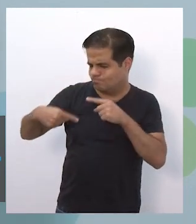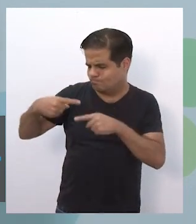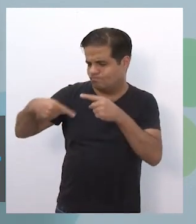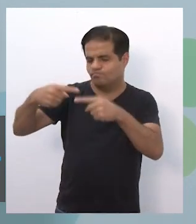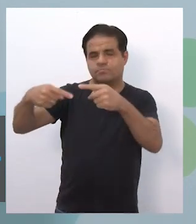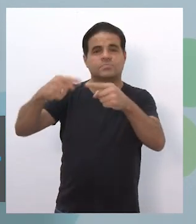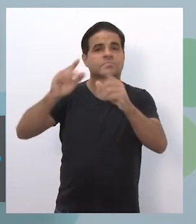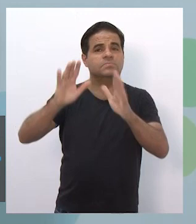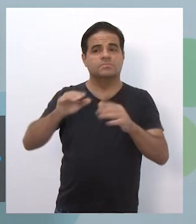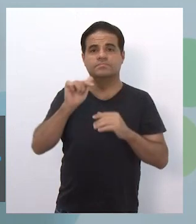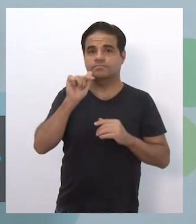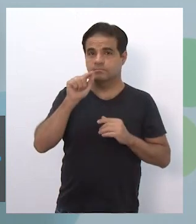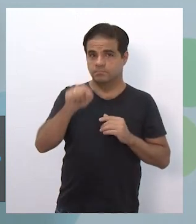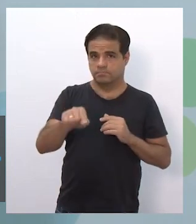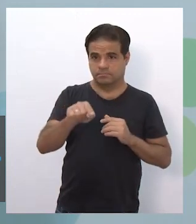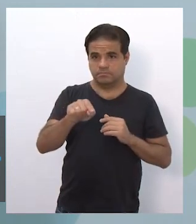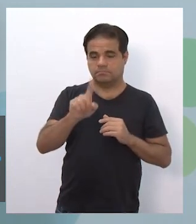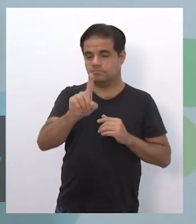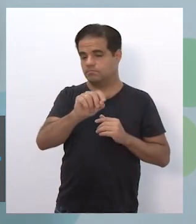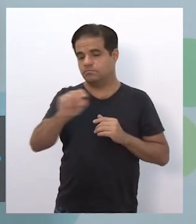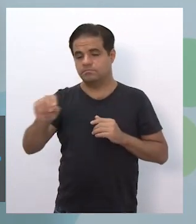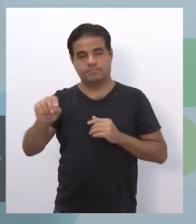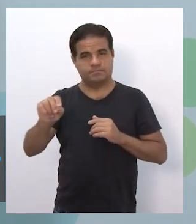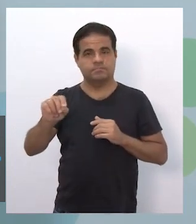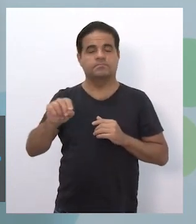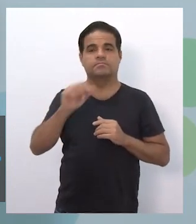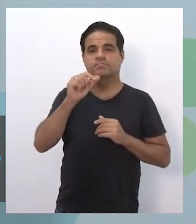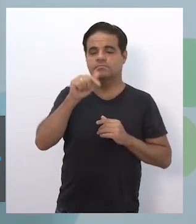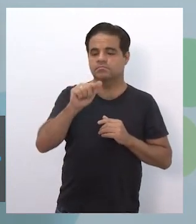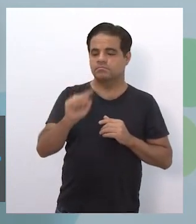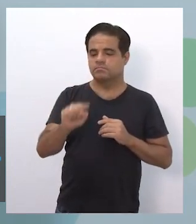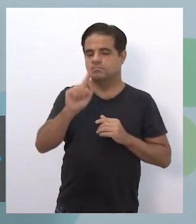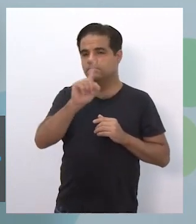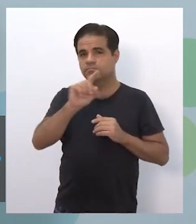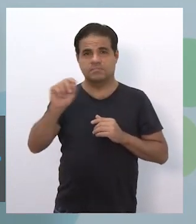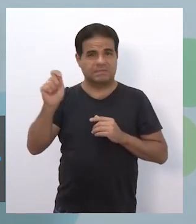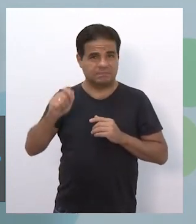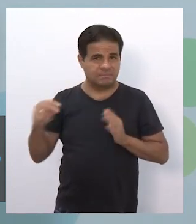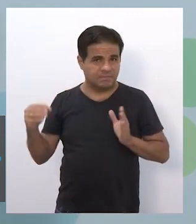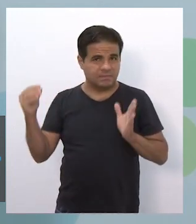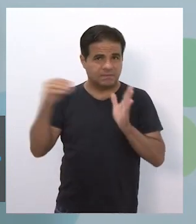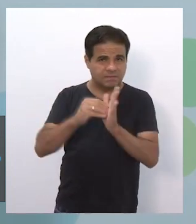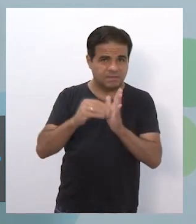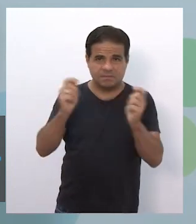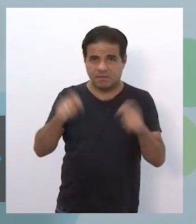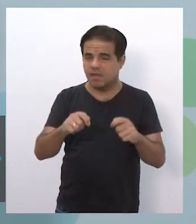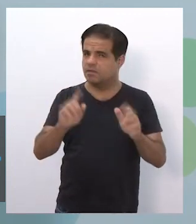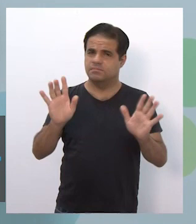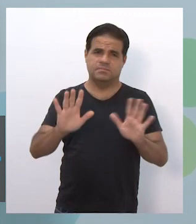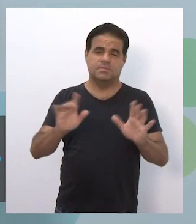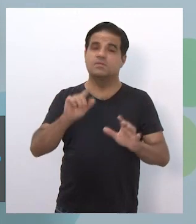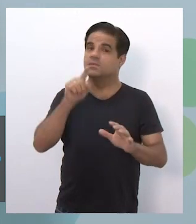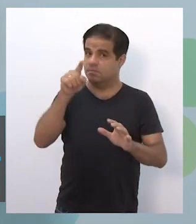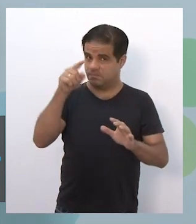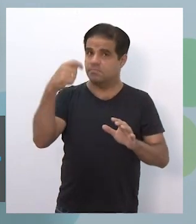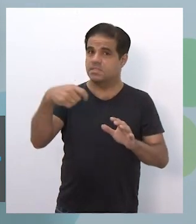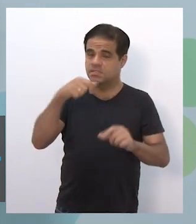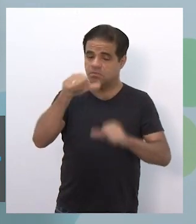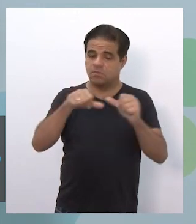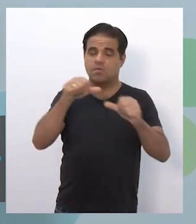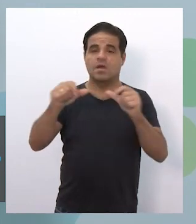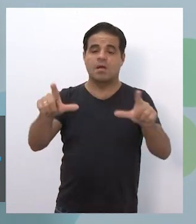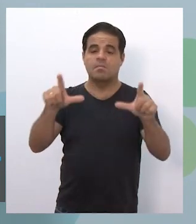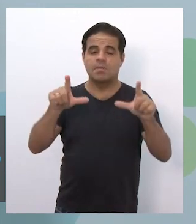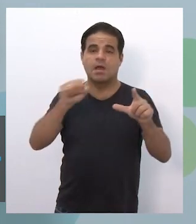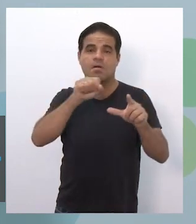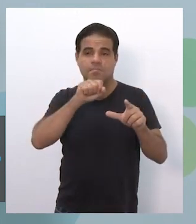vai 7100, um processador 7100. Ele vai caber? Não, não vai caber. Você vai ter que trocar a placa-mãe. E aí, trocando a